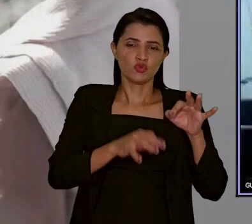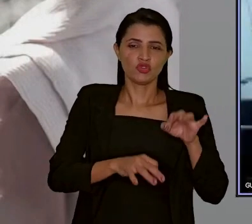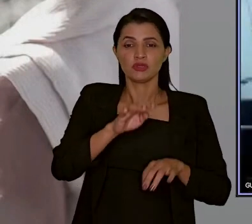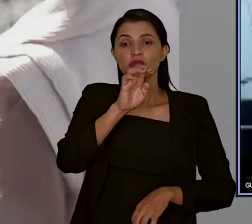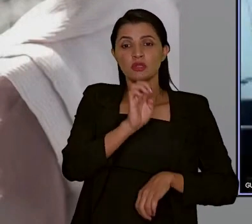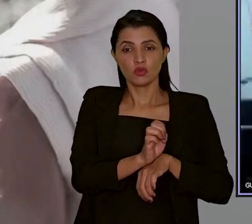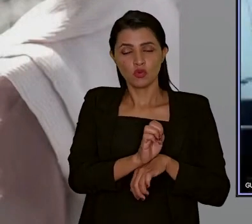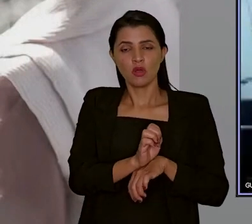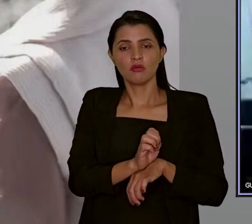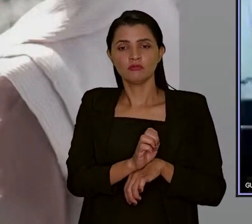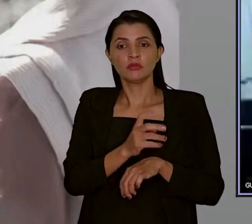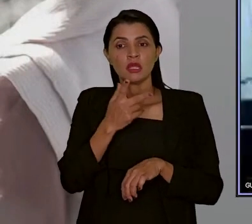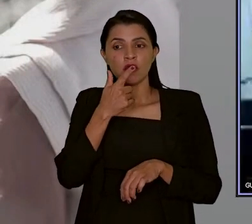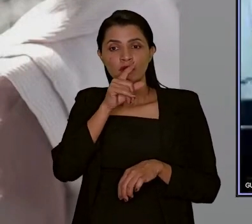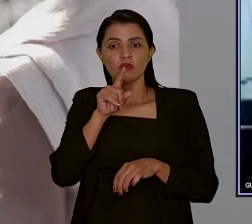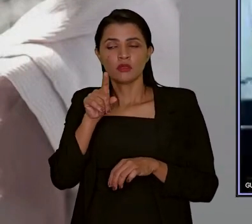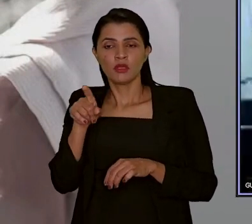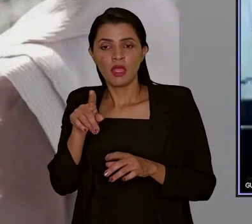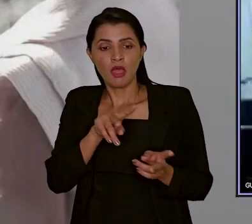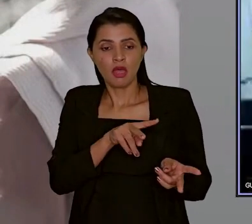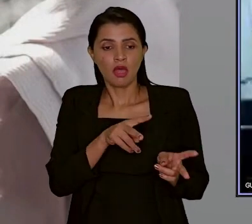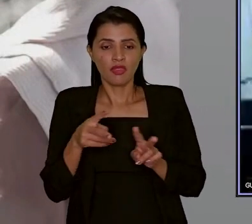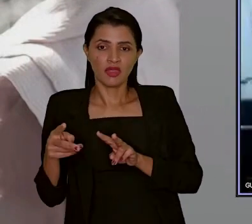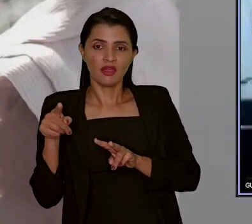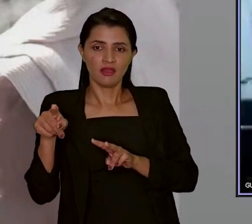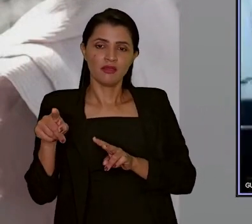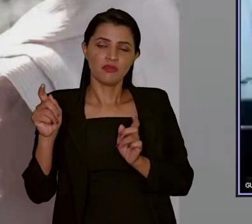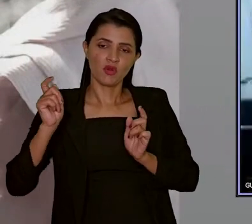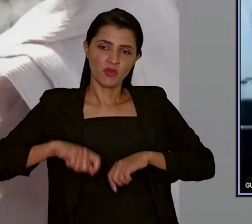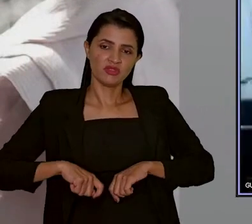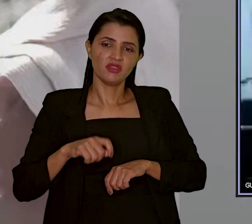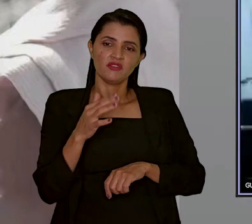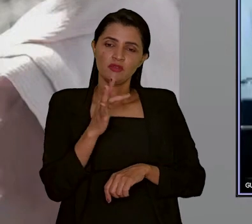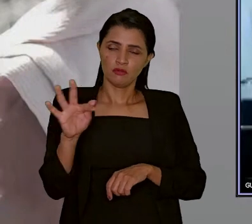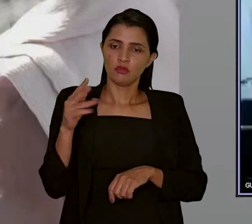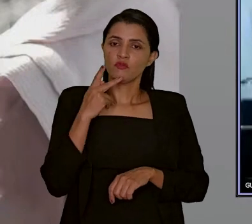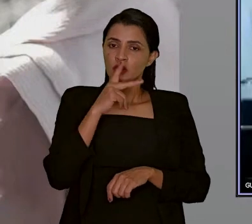atrai a competência para a Justiça Federal, e aí eu estou falando até em termos de jurisdição